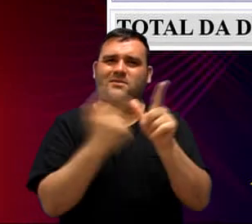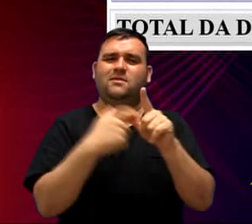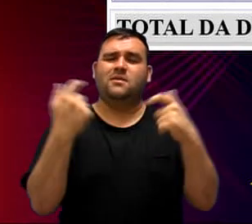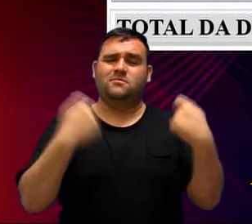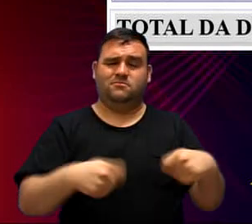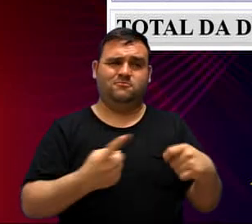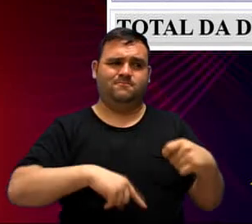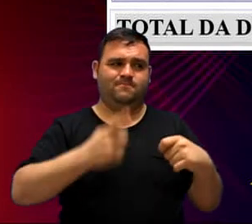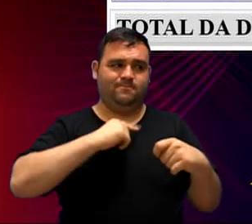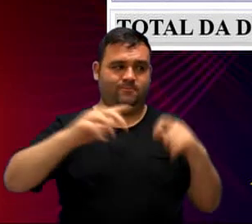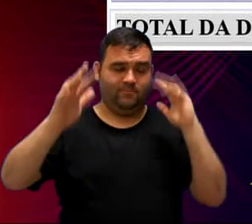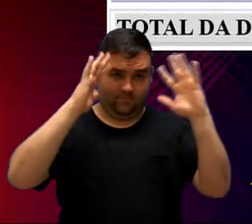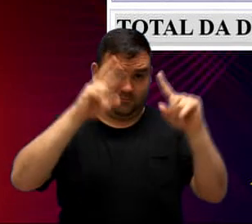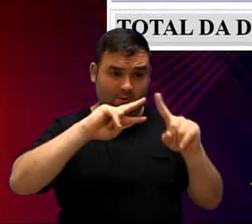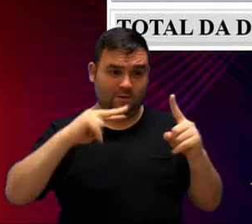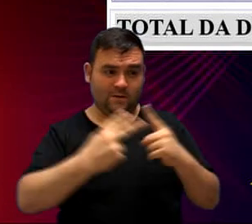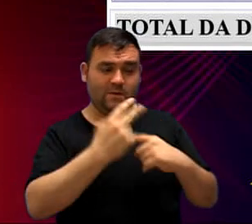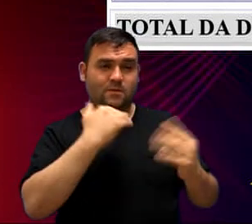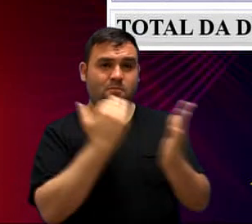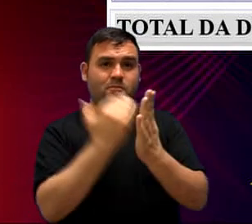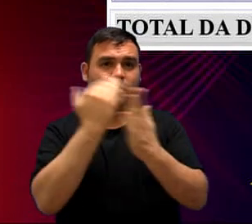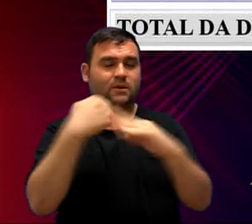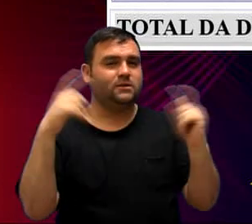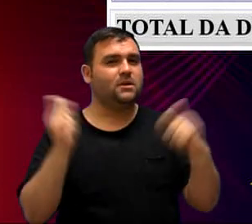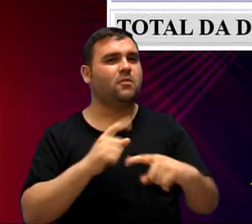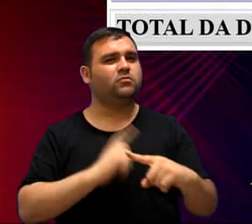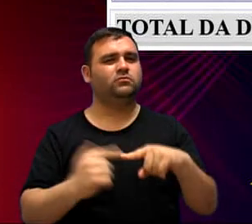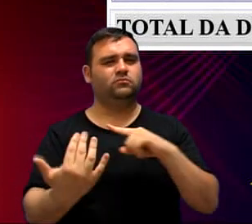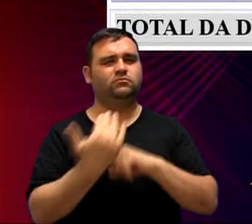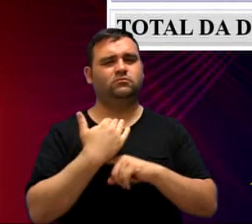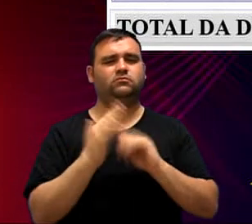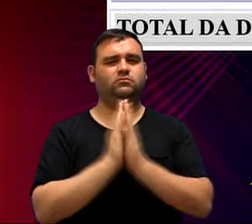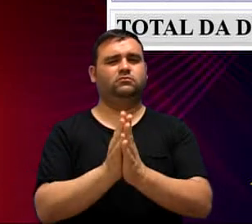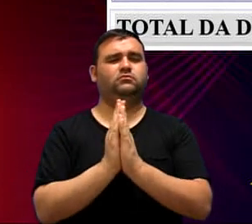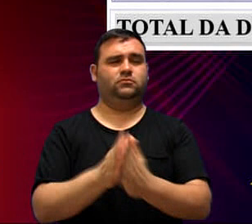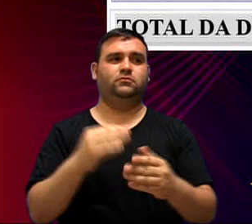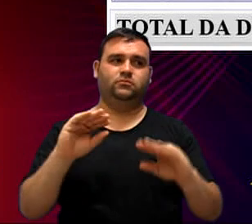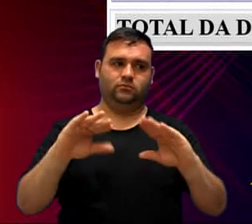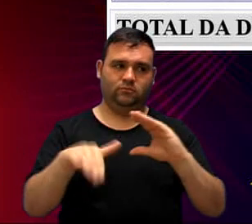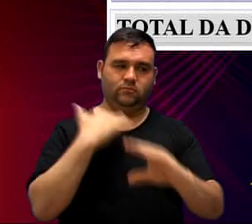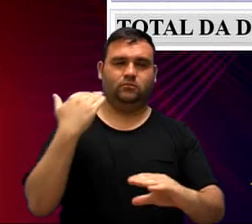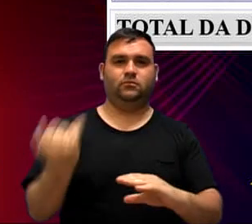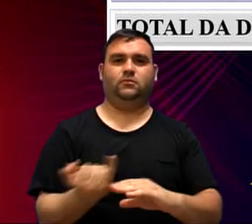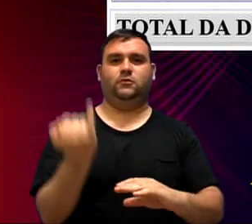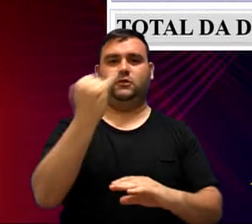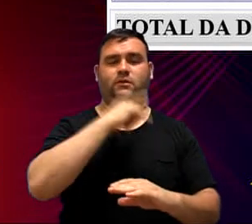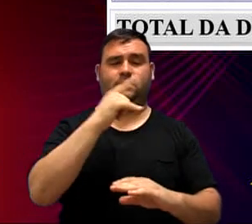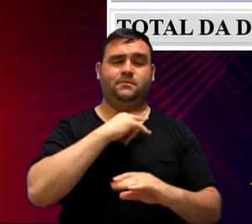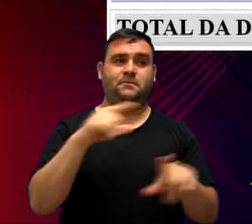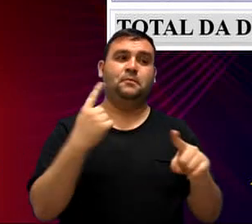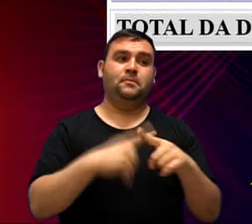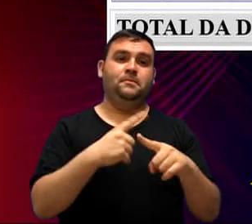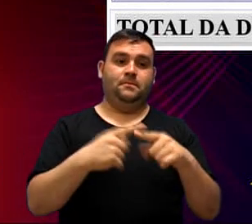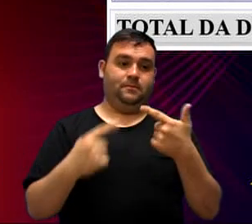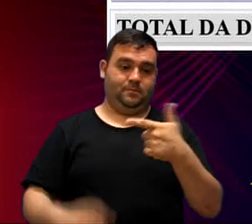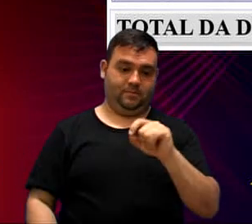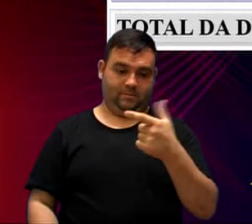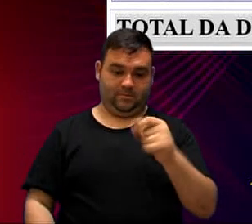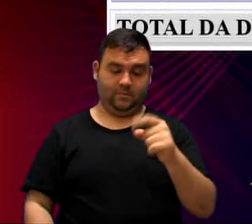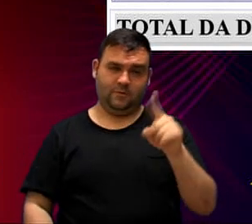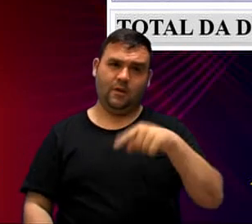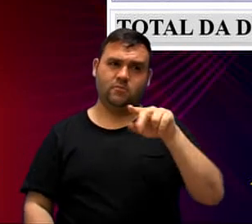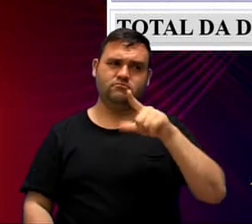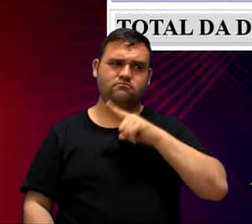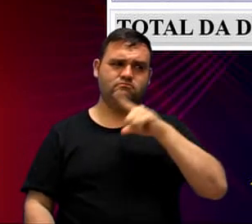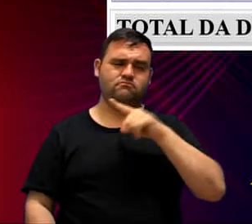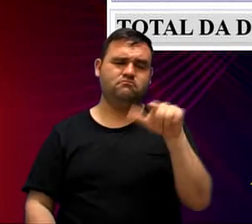que nós possamos ter essa visão estendida também. Se você puder nos ajudar, mandar, é importante ter essa. Concordo. Tá? Porque 2020 é uma coisa, muitas vezes